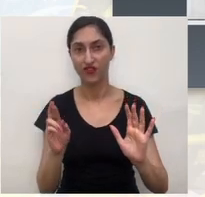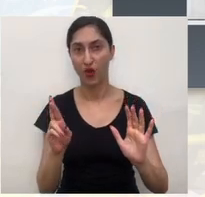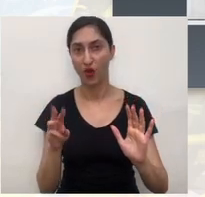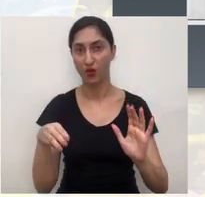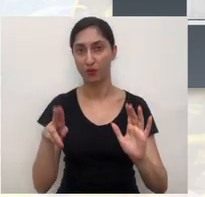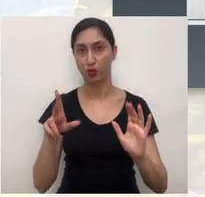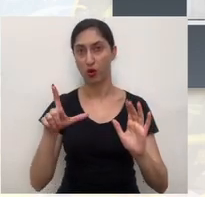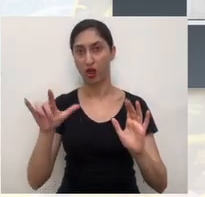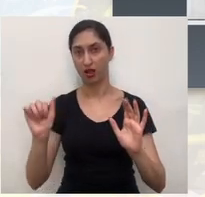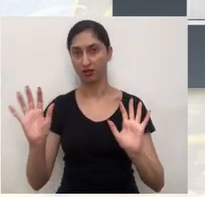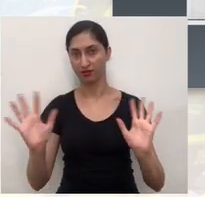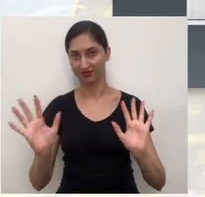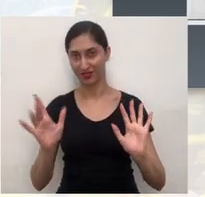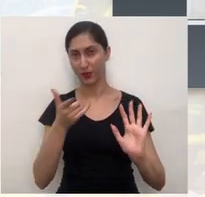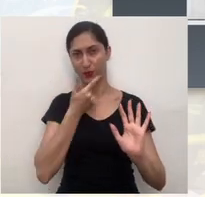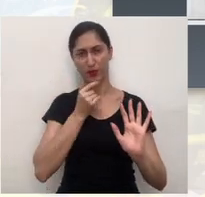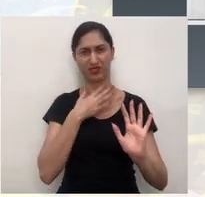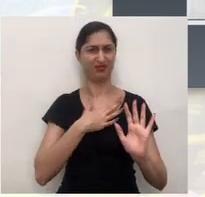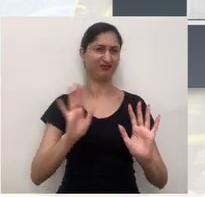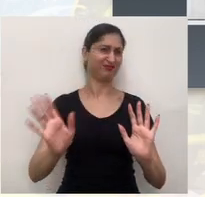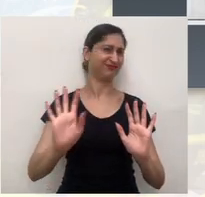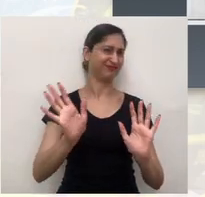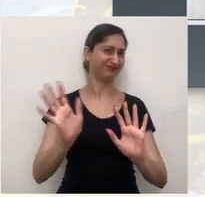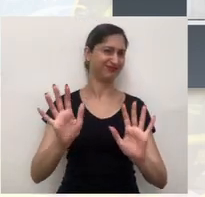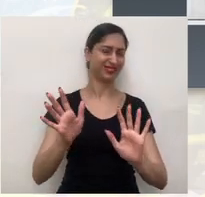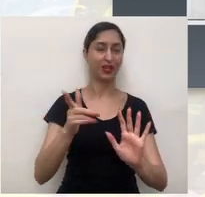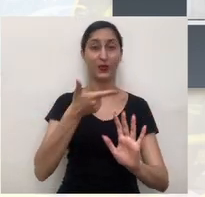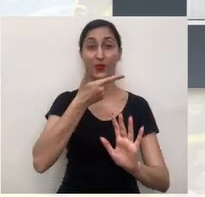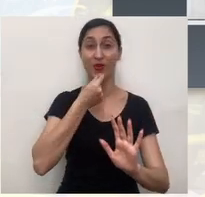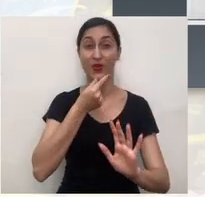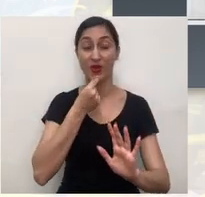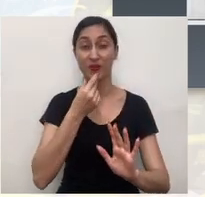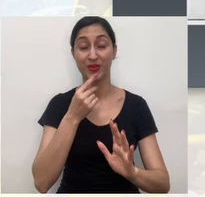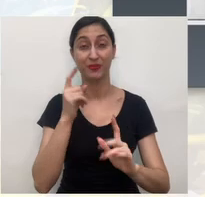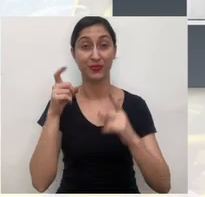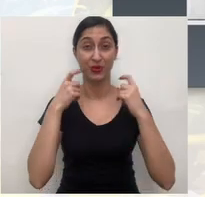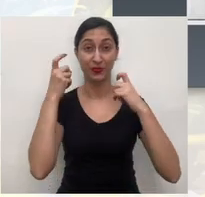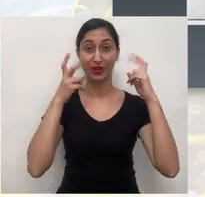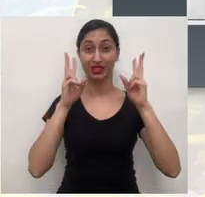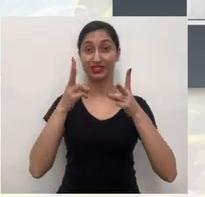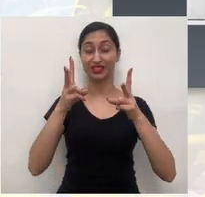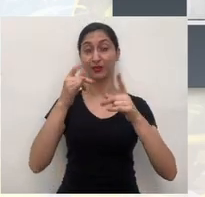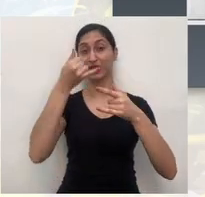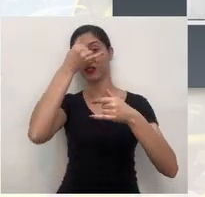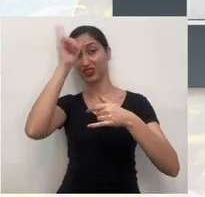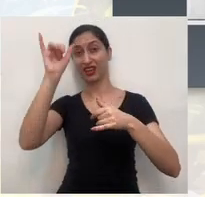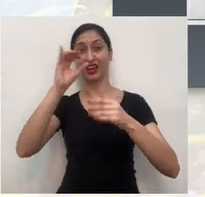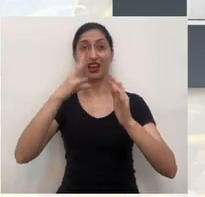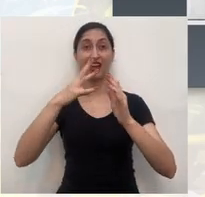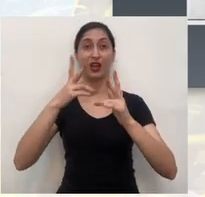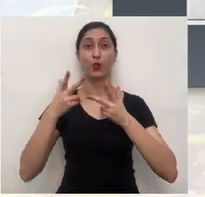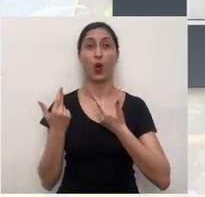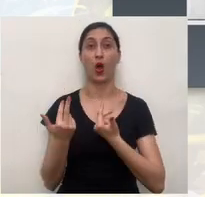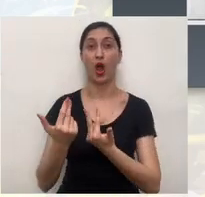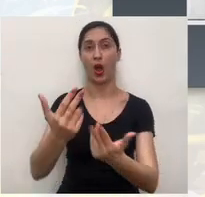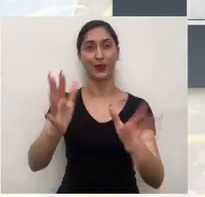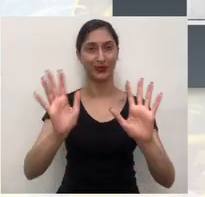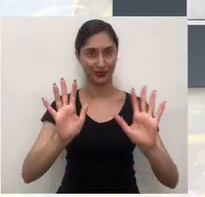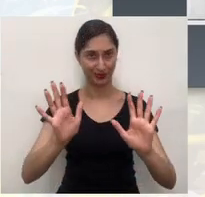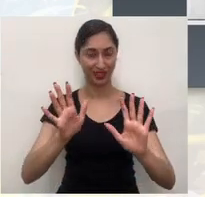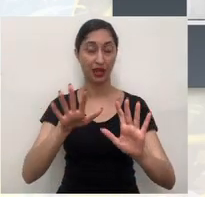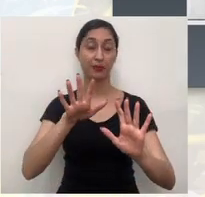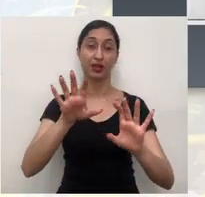tinha horror de fórmulas. O Burle Marx tinha uma preocupação grande em não se repetir, mas uma estrutura